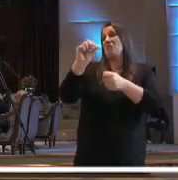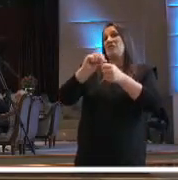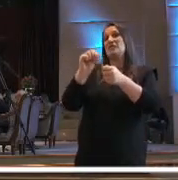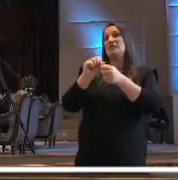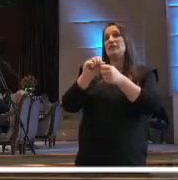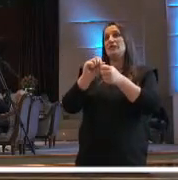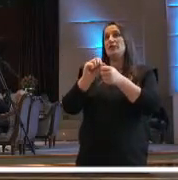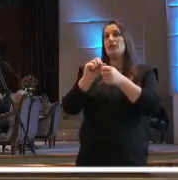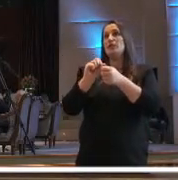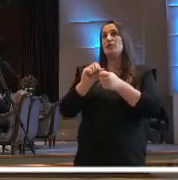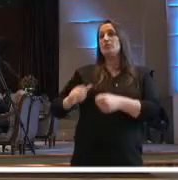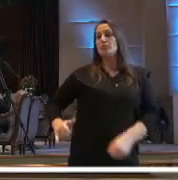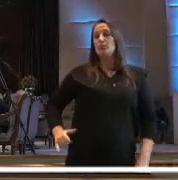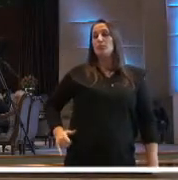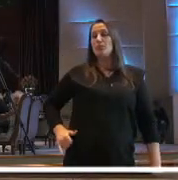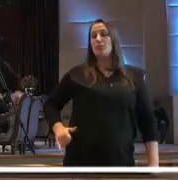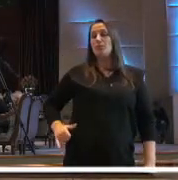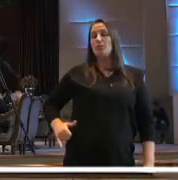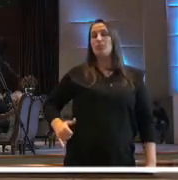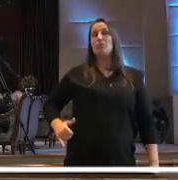meu telefone.